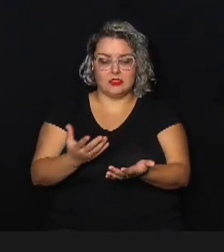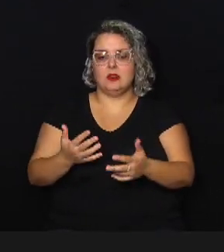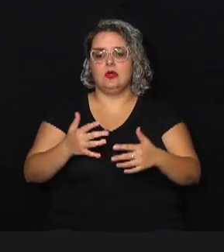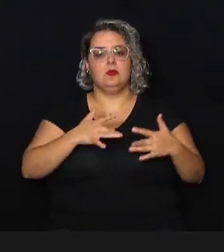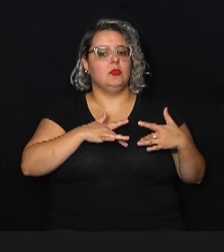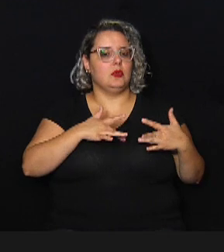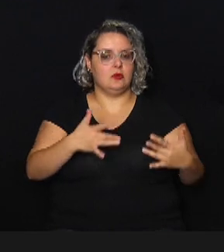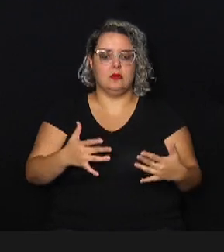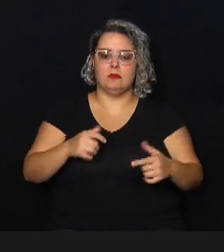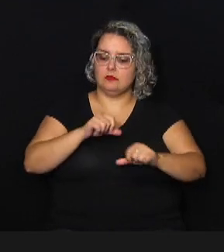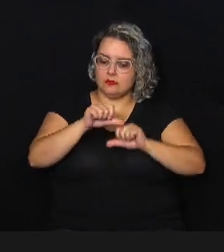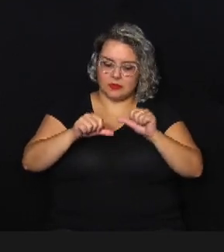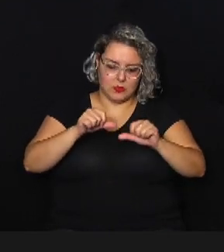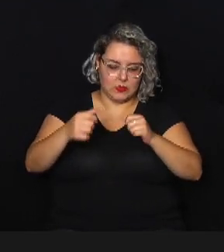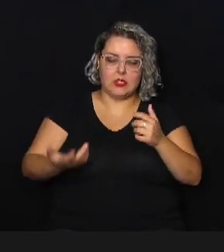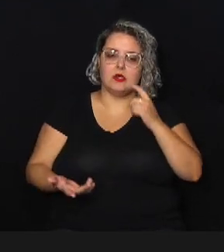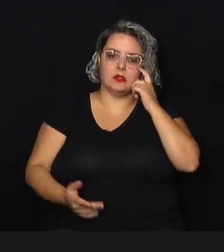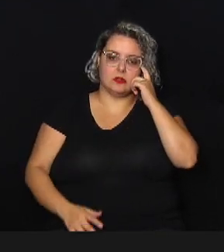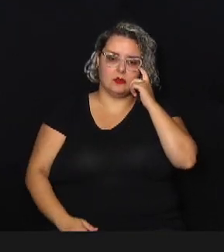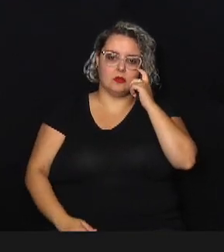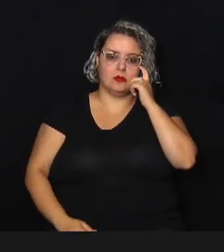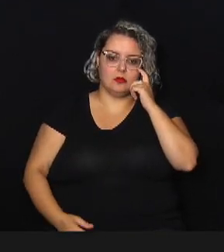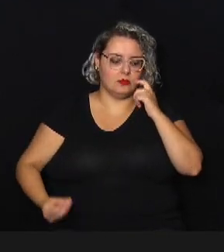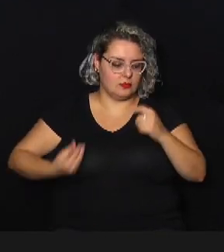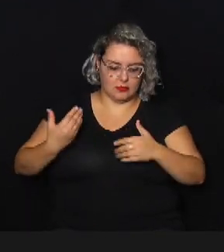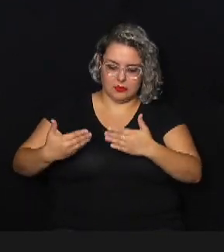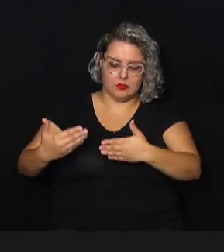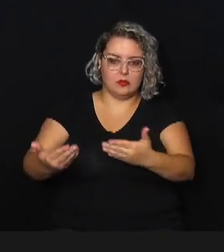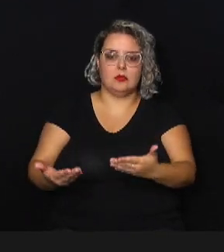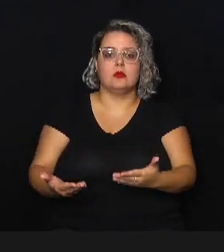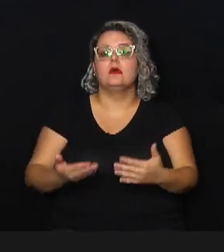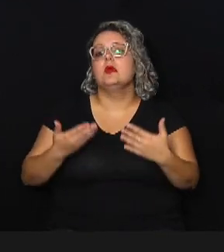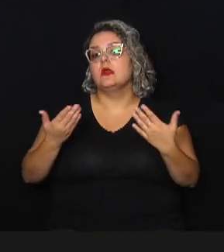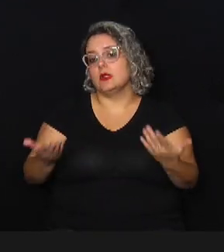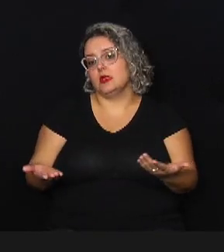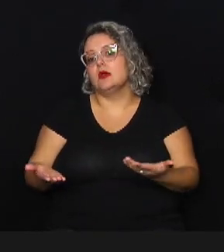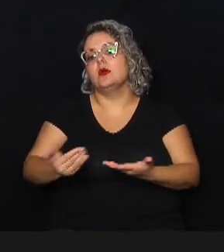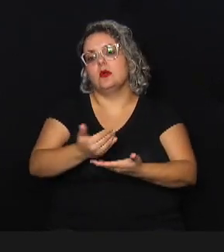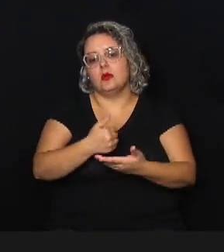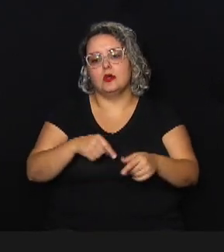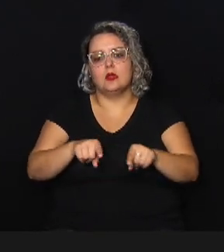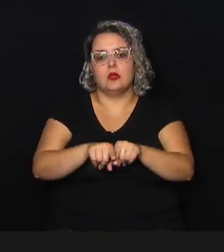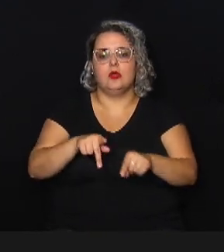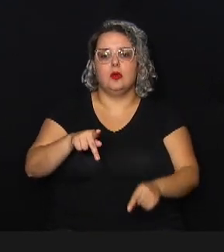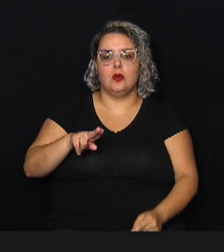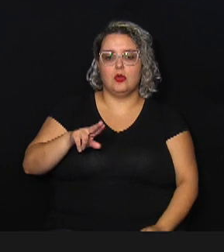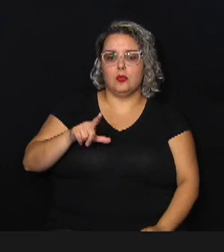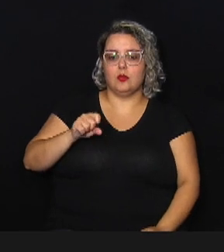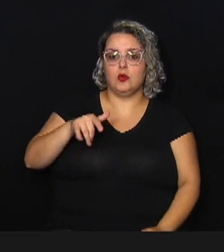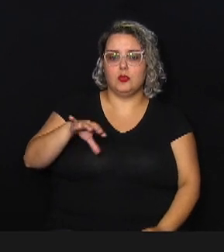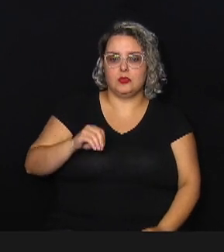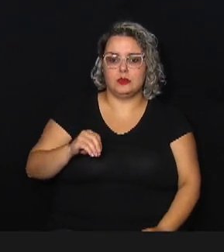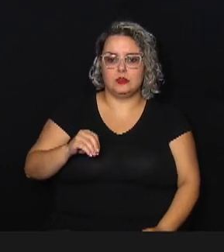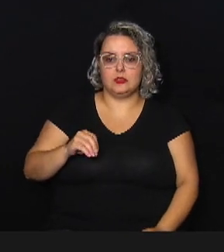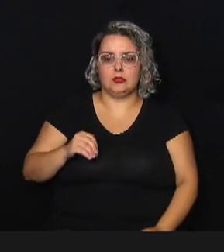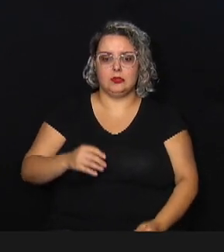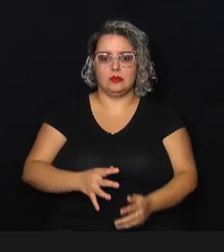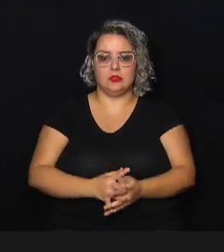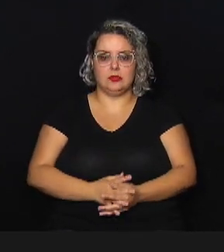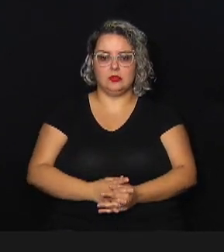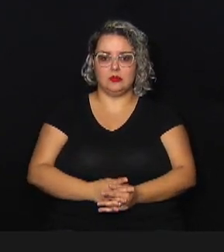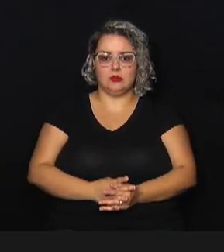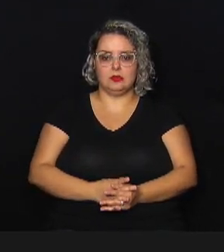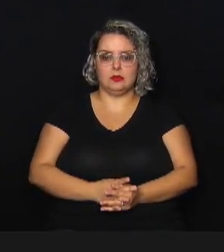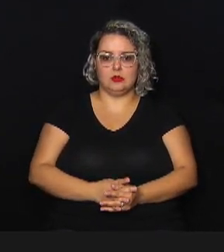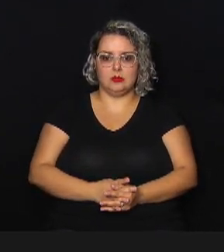ela se renova, então é vida para frente. Tá? E aí você coleta através de punção direta, você aspira o